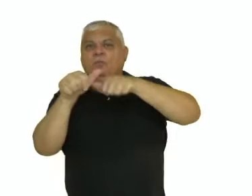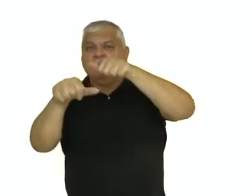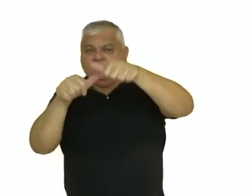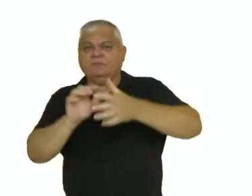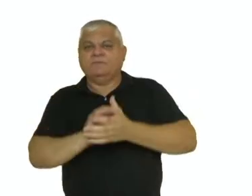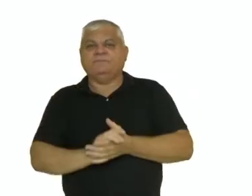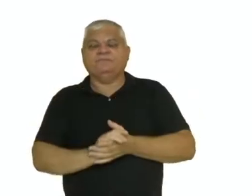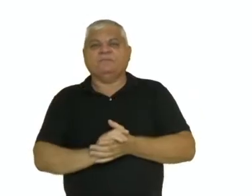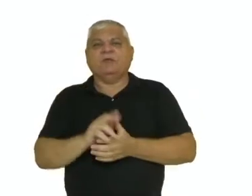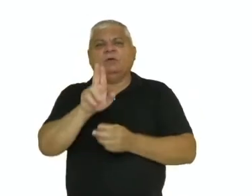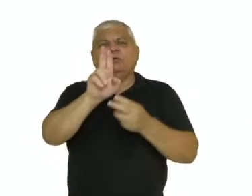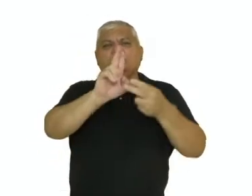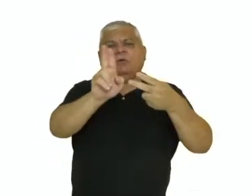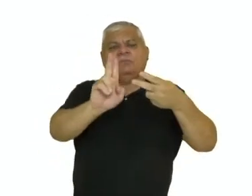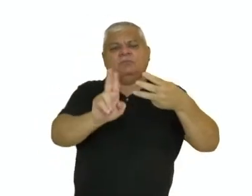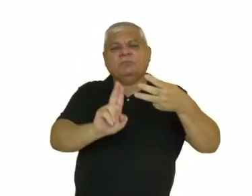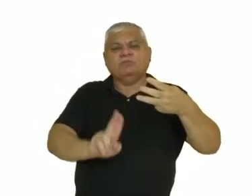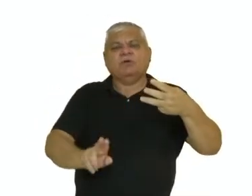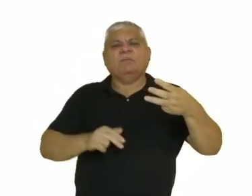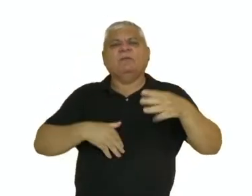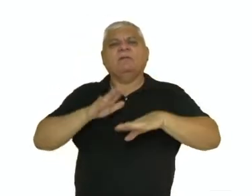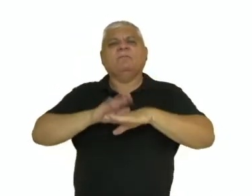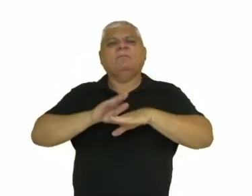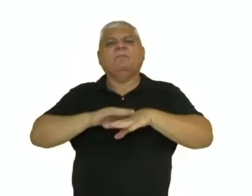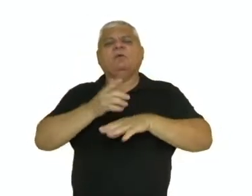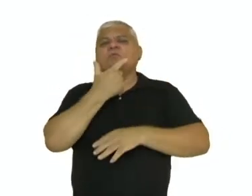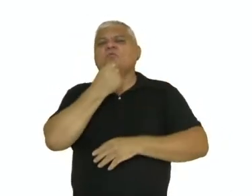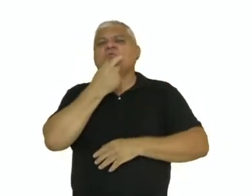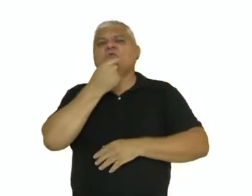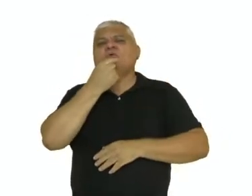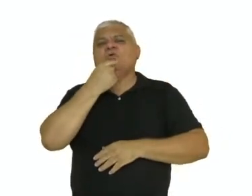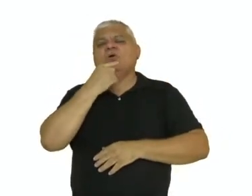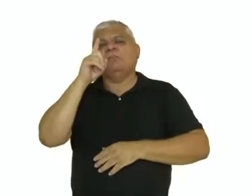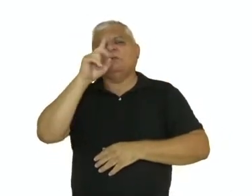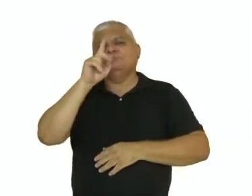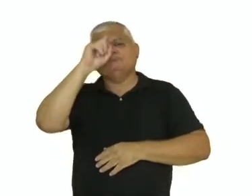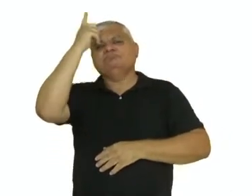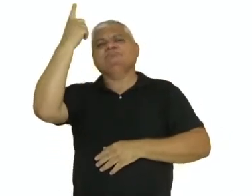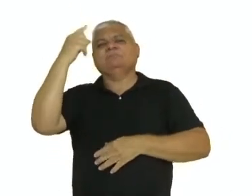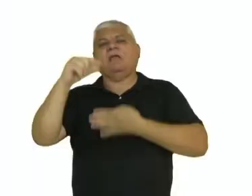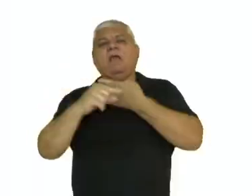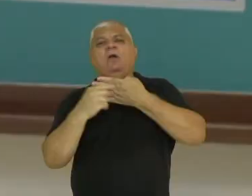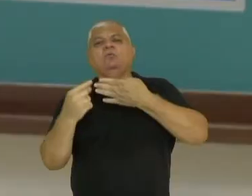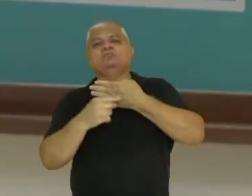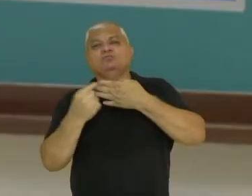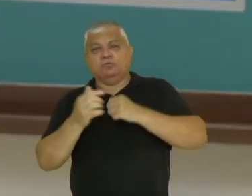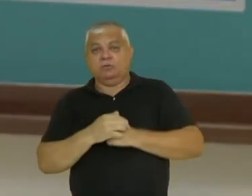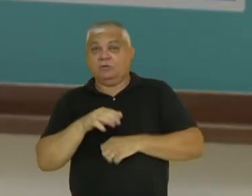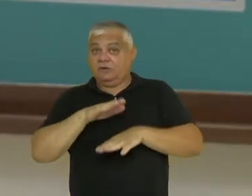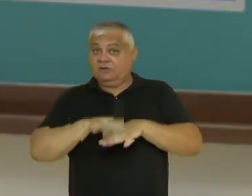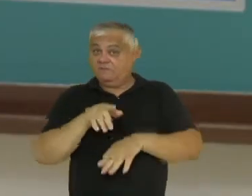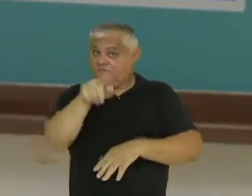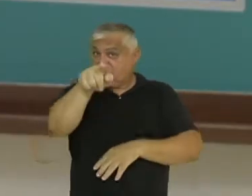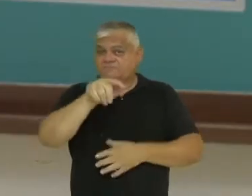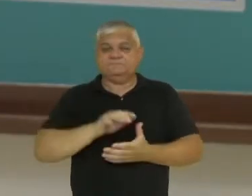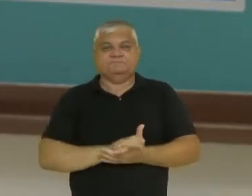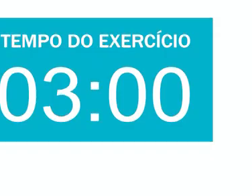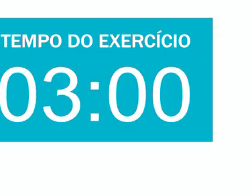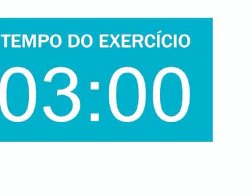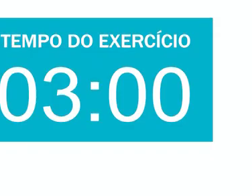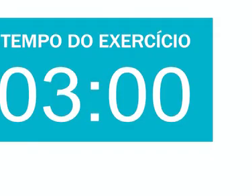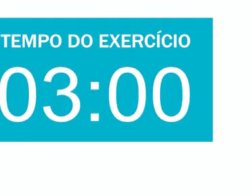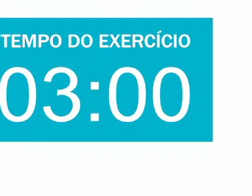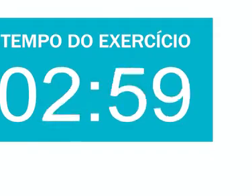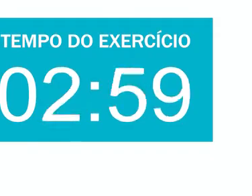e indique o nome do cientista correspondente ao modelo. Então a gente tem essa cronologia, agora é com vocês.